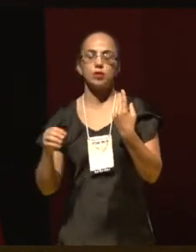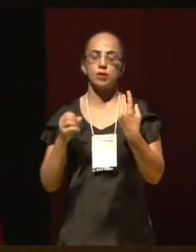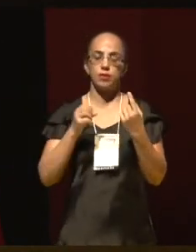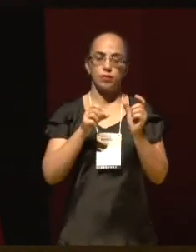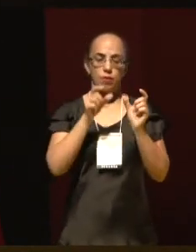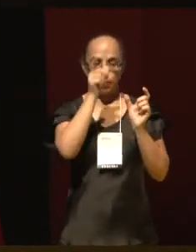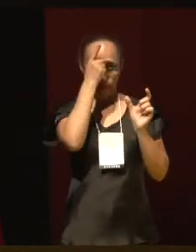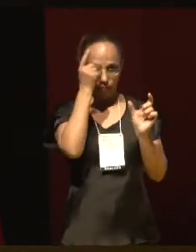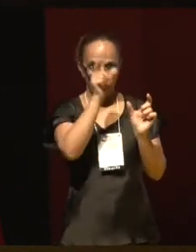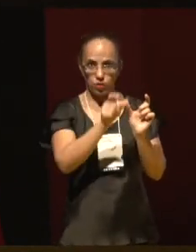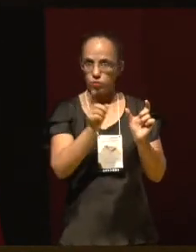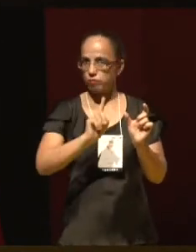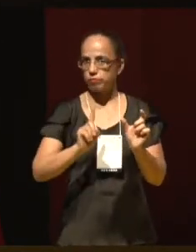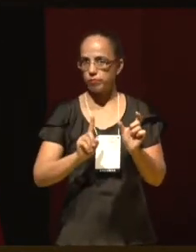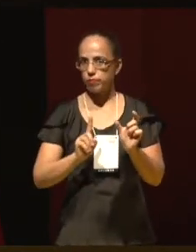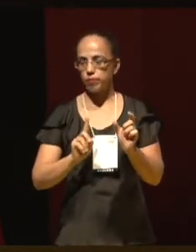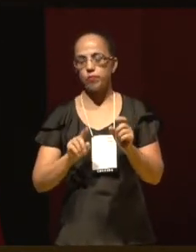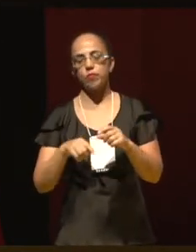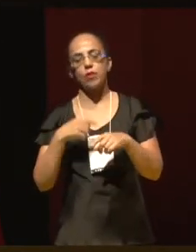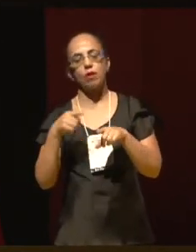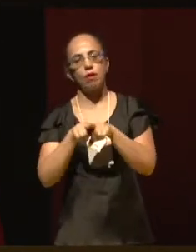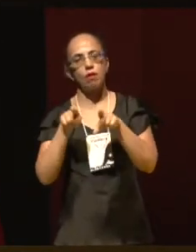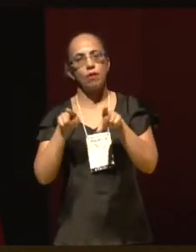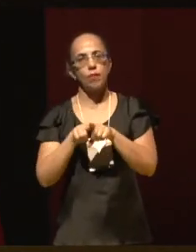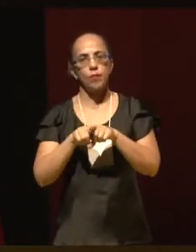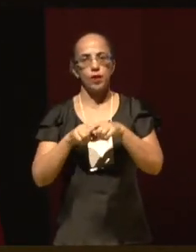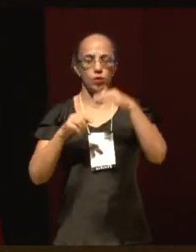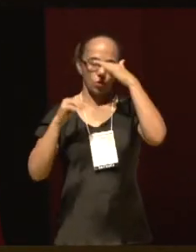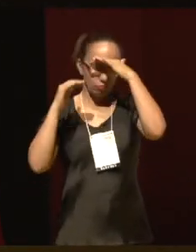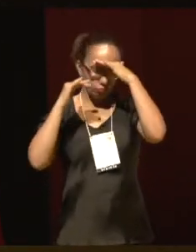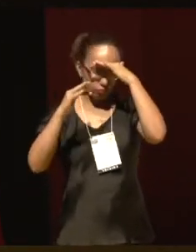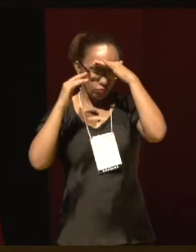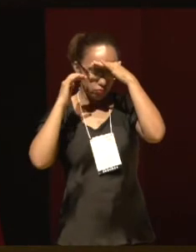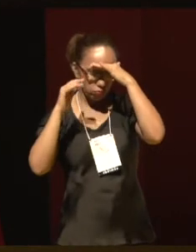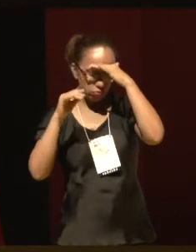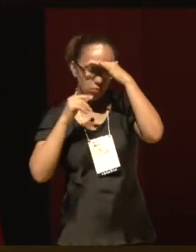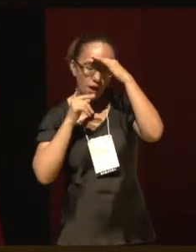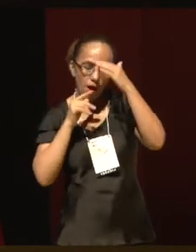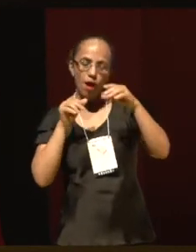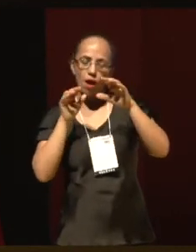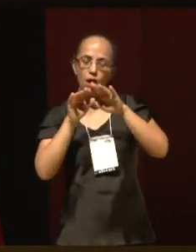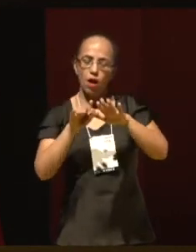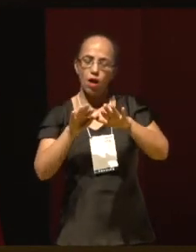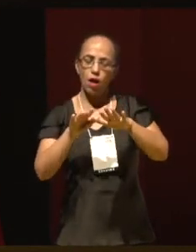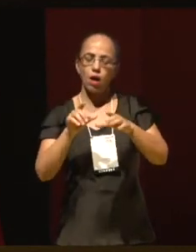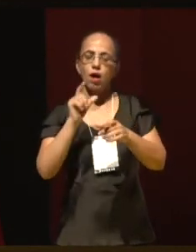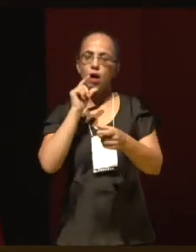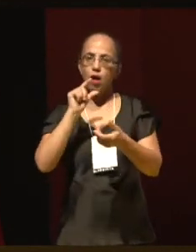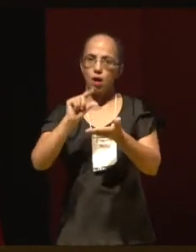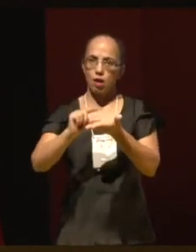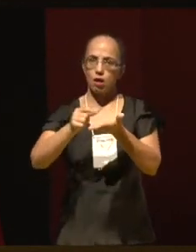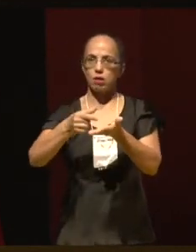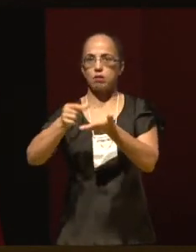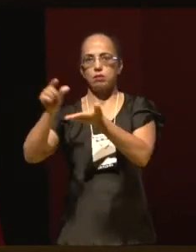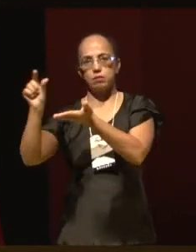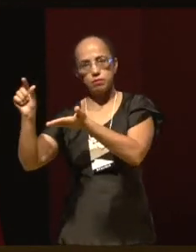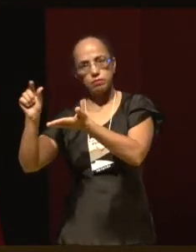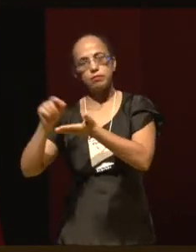energética, água fluídica, sobretudo. E se pode, também passe.